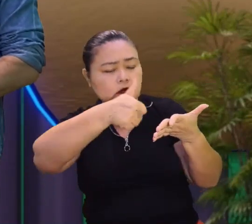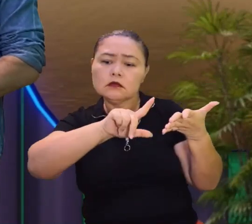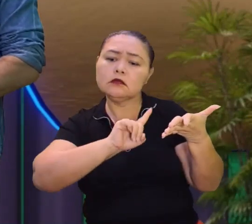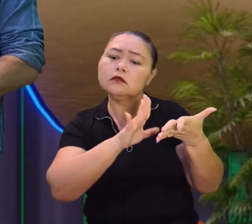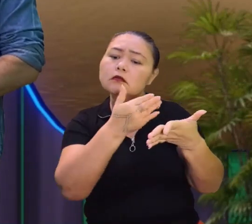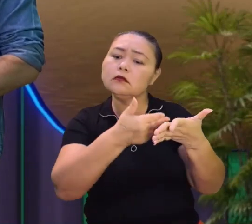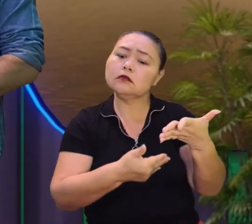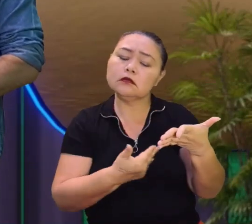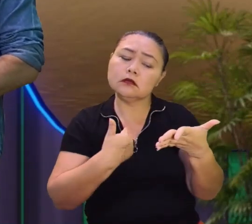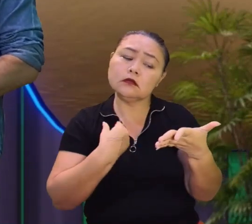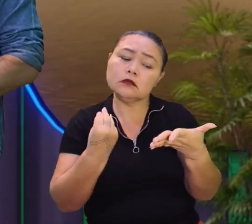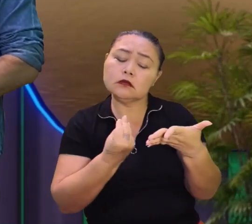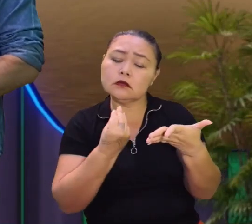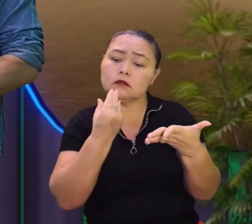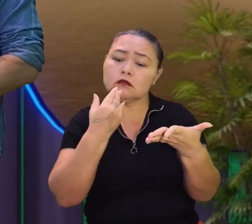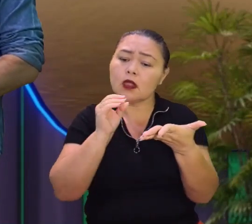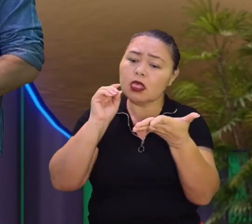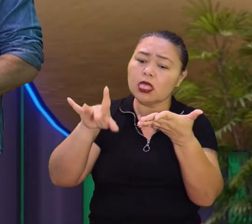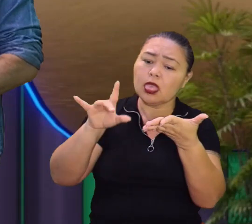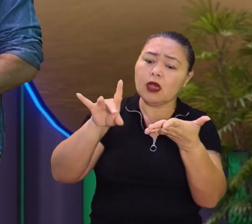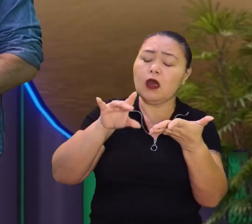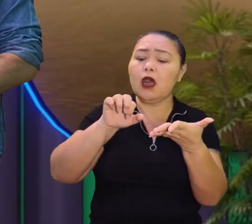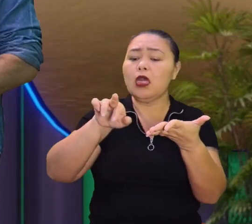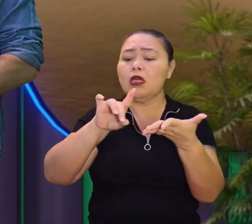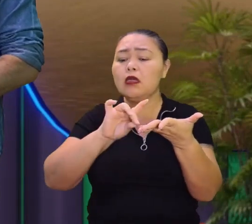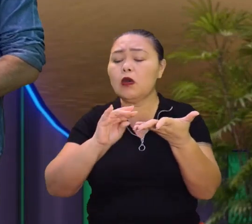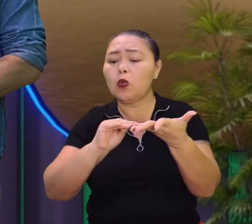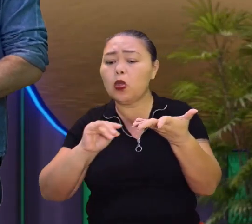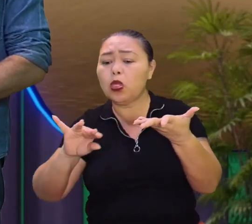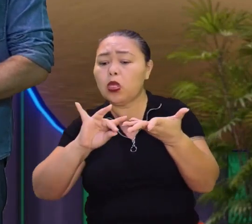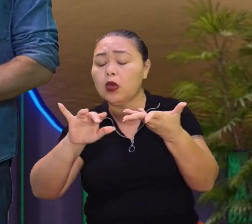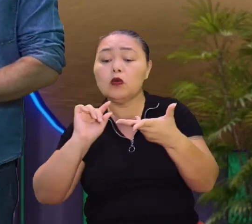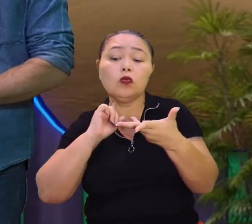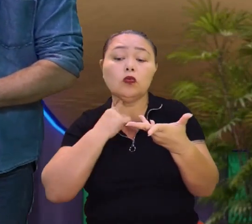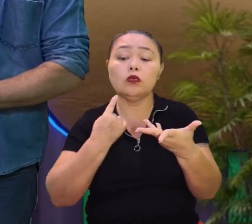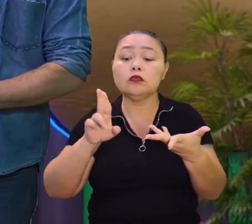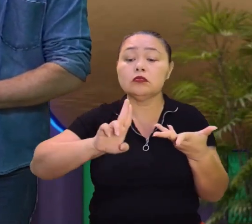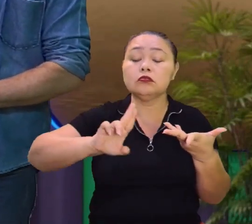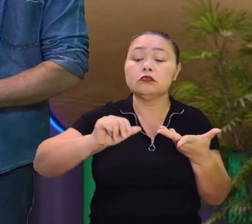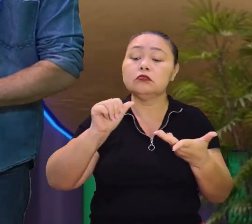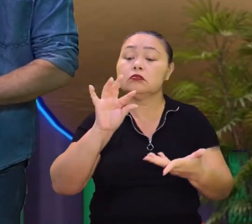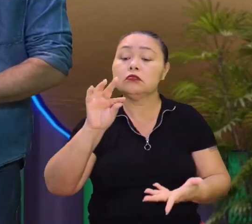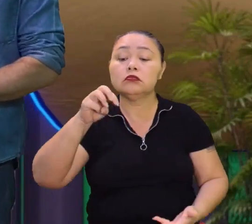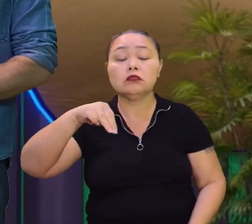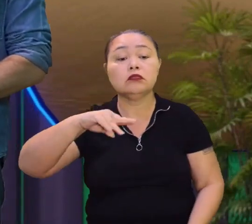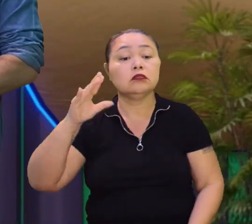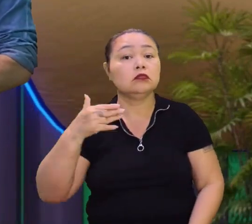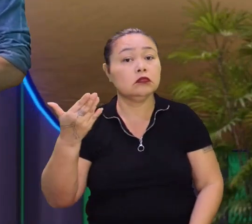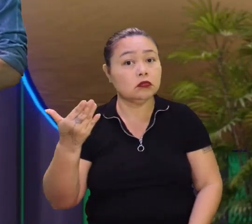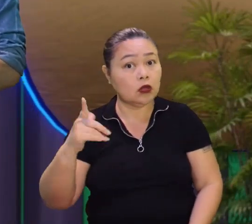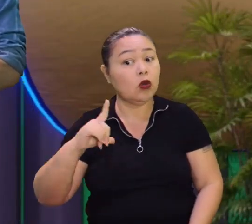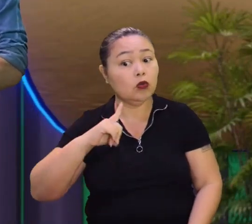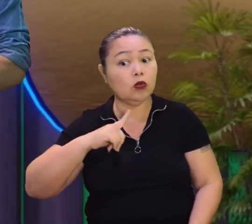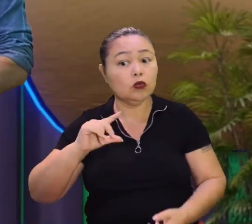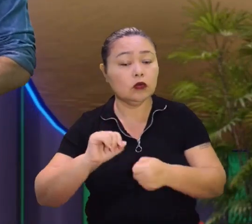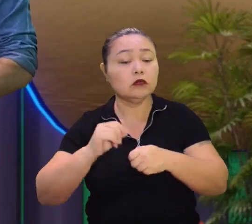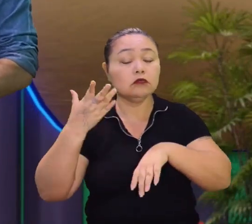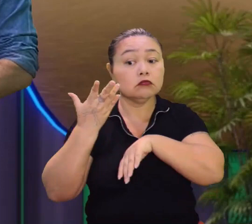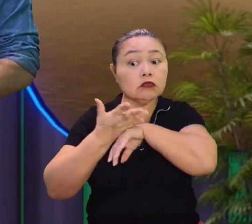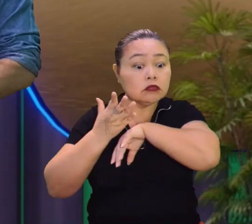essa questão dos rejeitos, dos resíduos, dos poluentes que são utilizados na atmosfera. Hoje existem